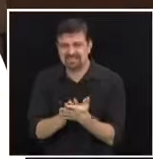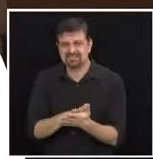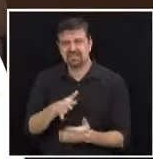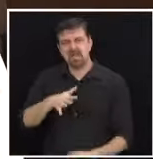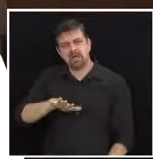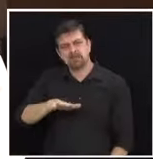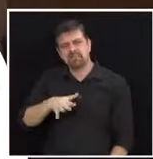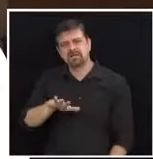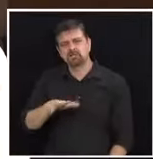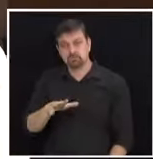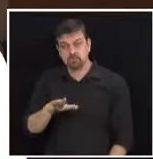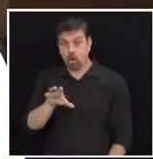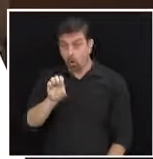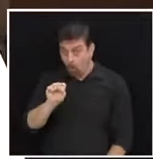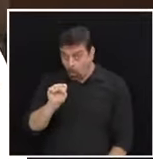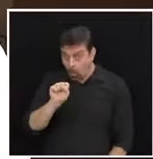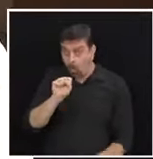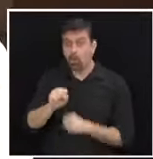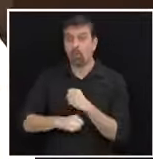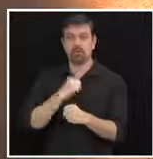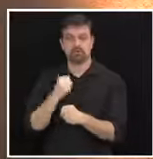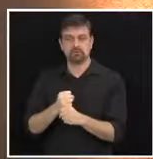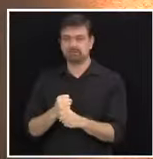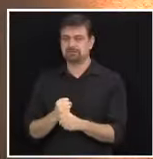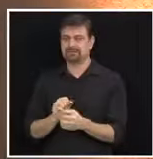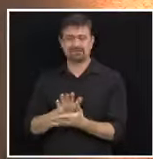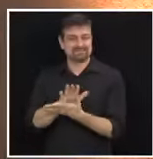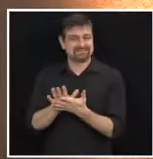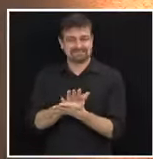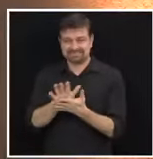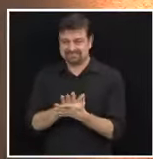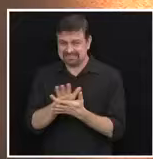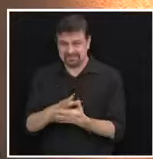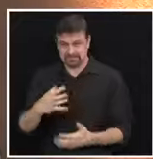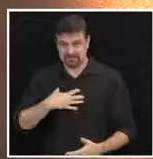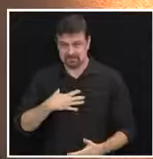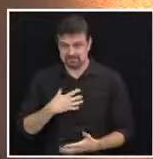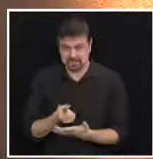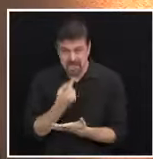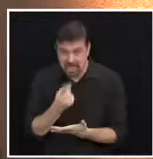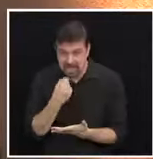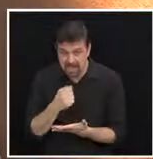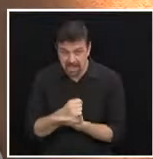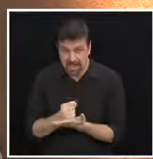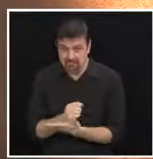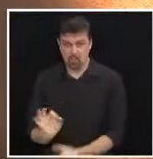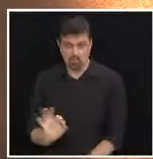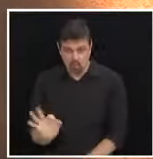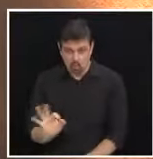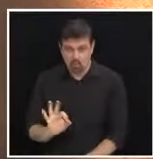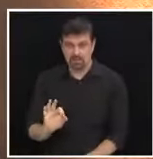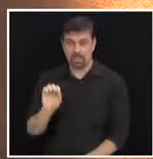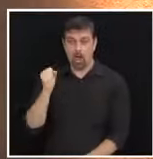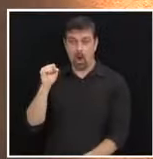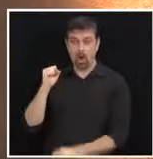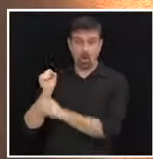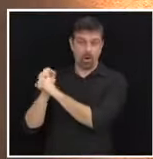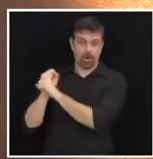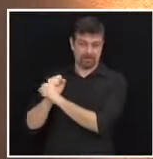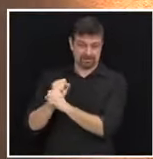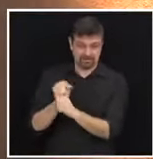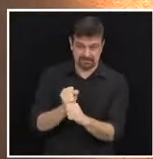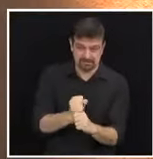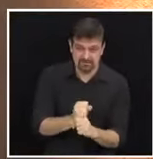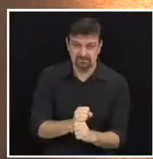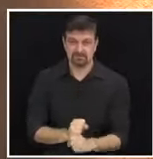anos, é isso mesmo? 8 anos, 10 anos. Daí, se ela não tomar medicamento, ao longo de 8 a 10 anos, já houve uma